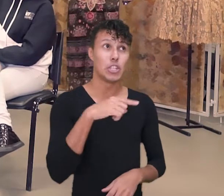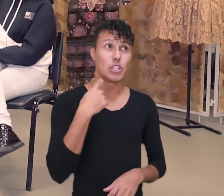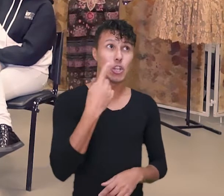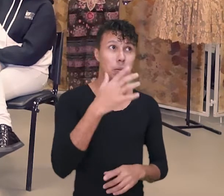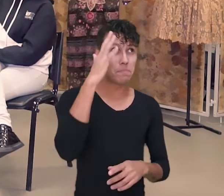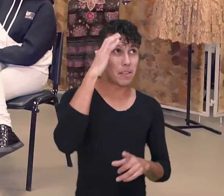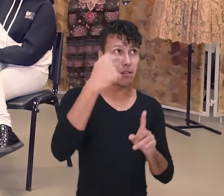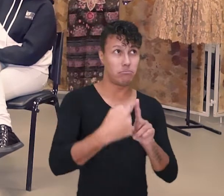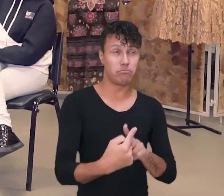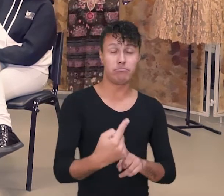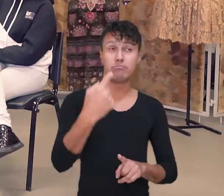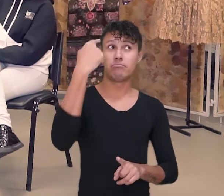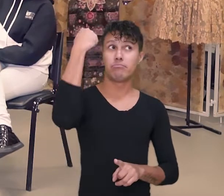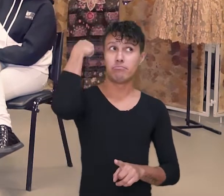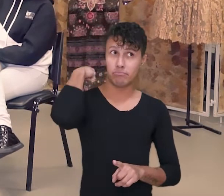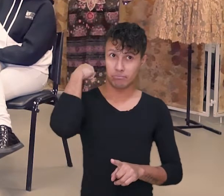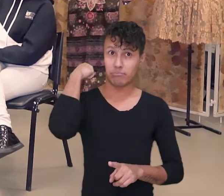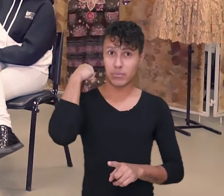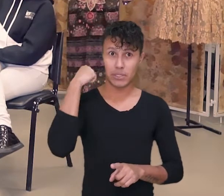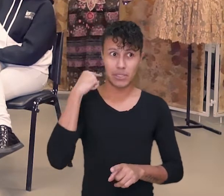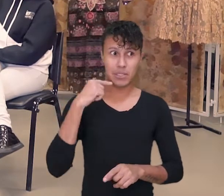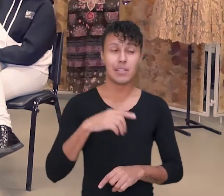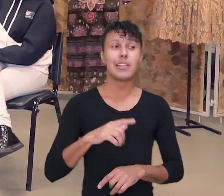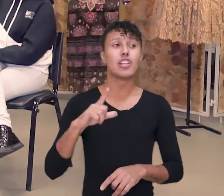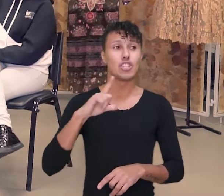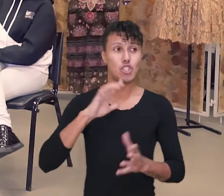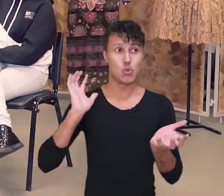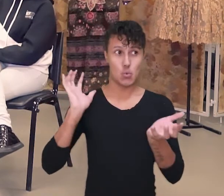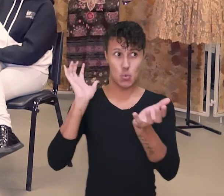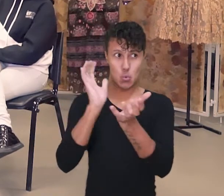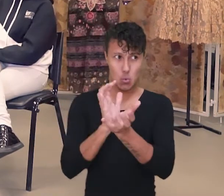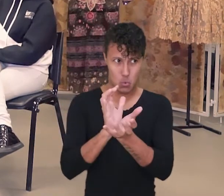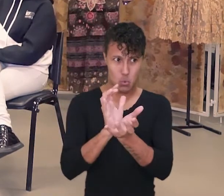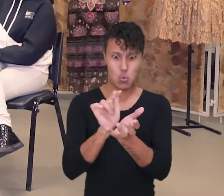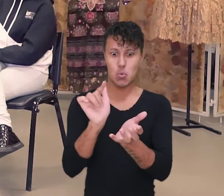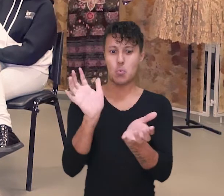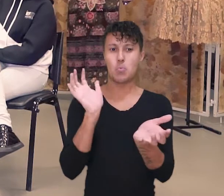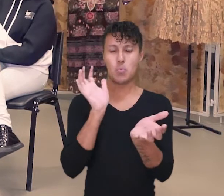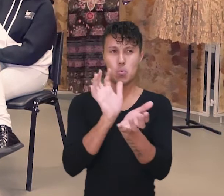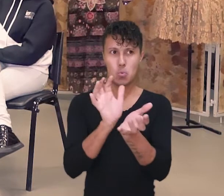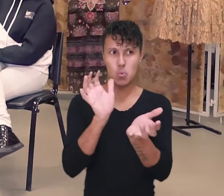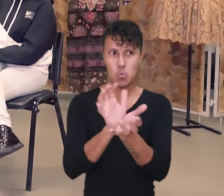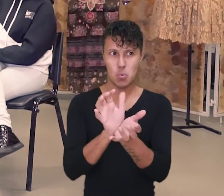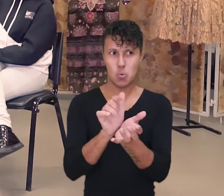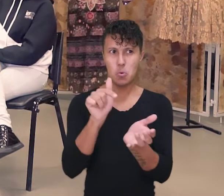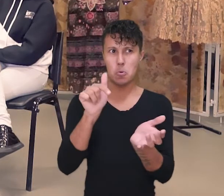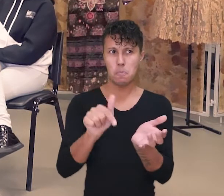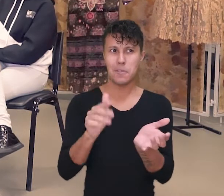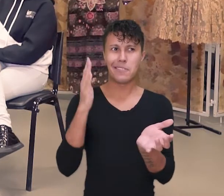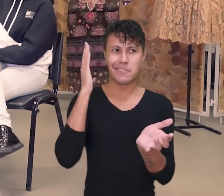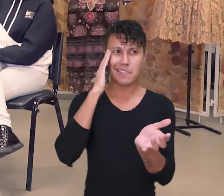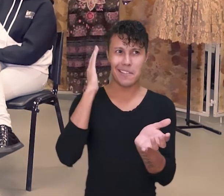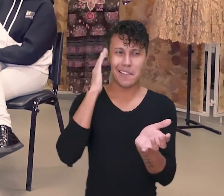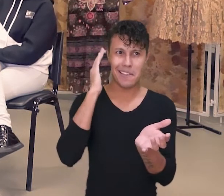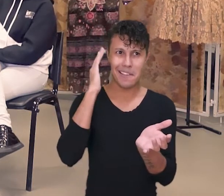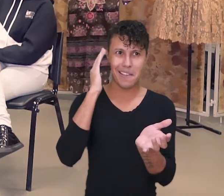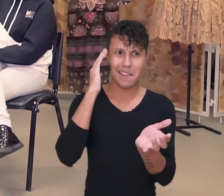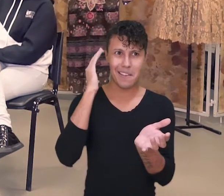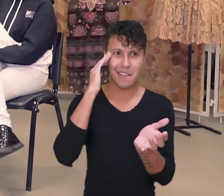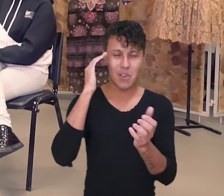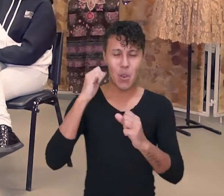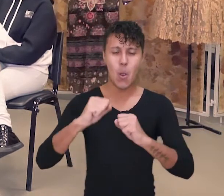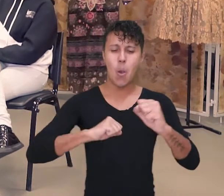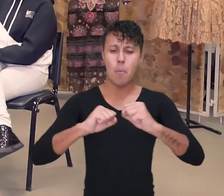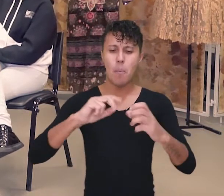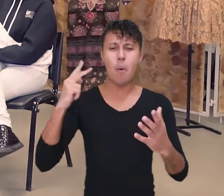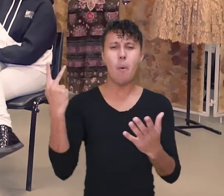olhar 100 anos atrás, foi uma galera que se uniu junto com uma galera que conseguia fazer